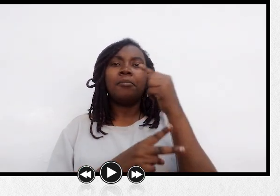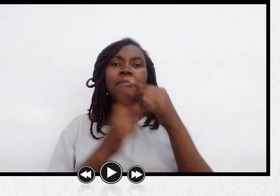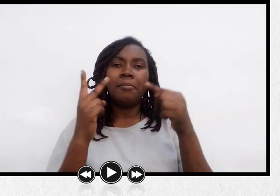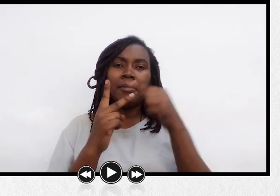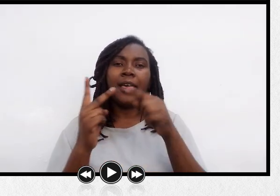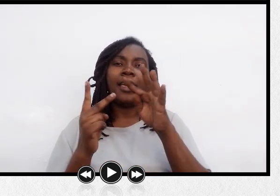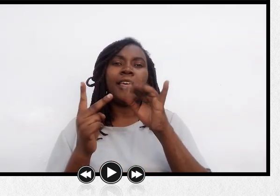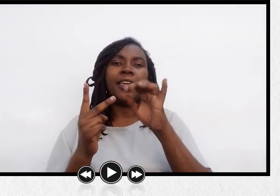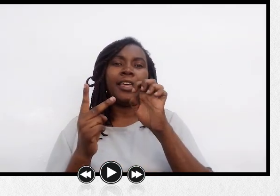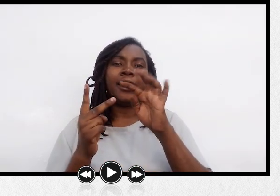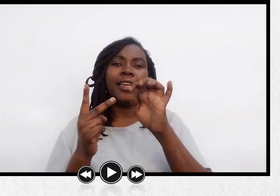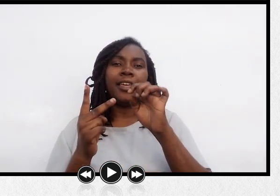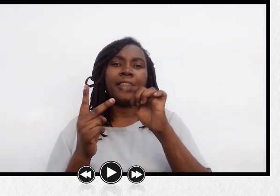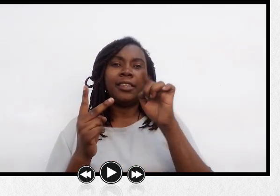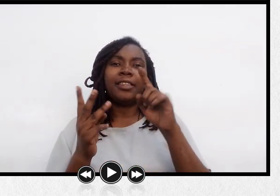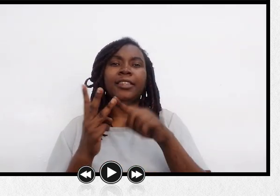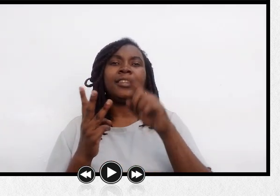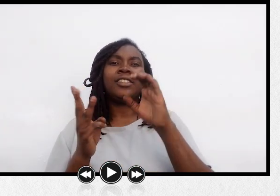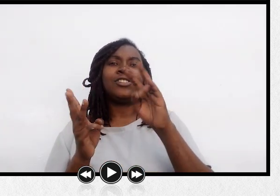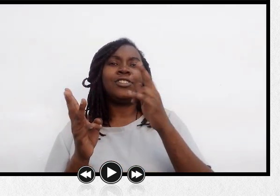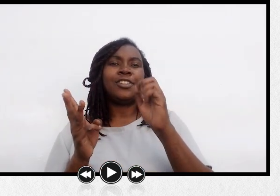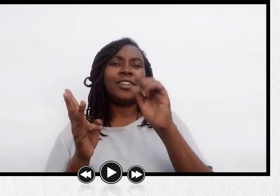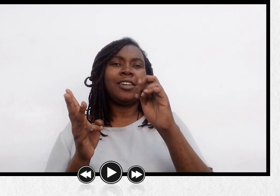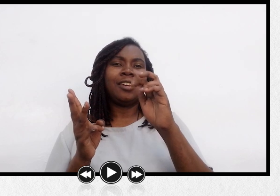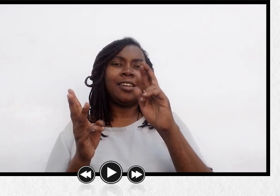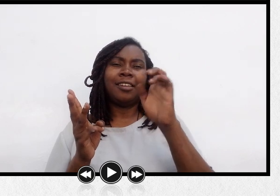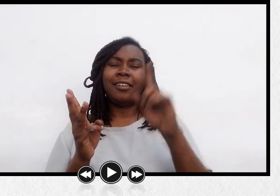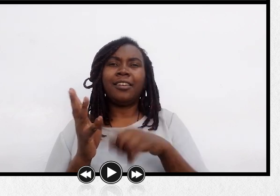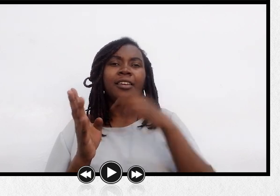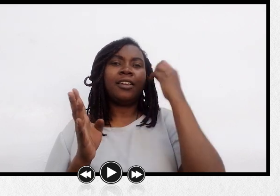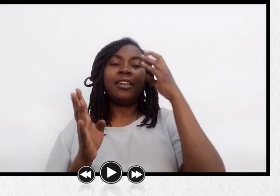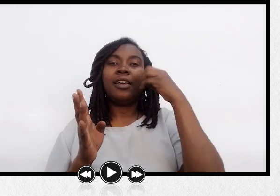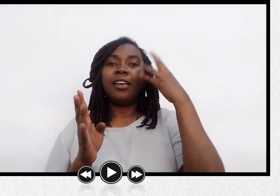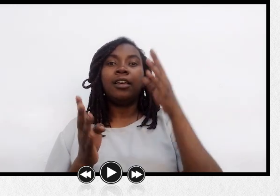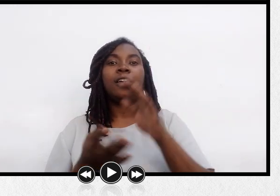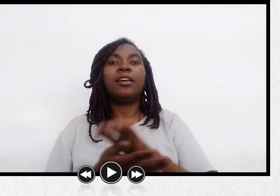Tietê, Tietê Jacaré, Tietê fugiu,